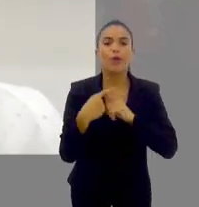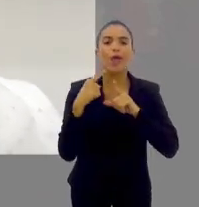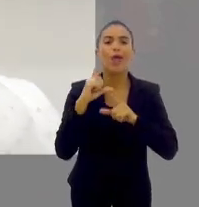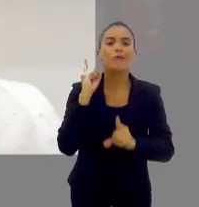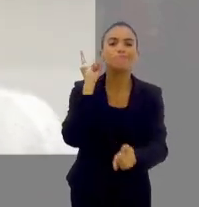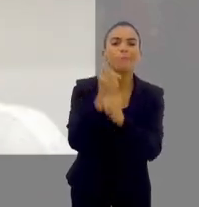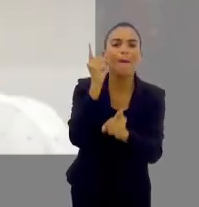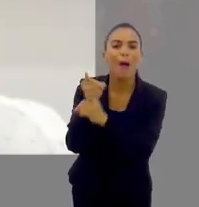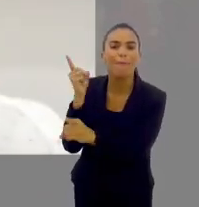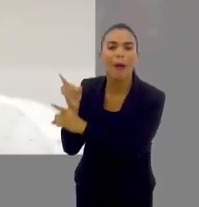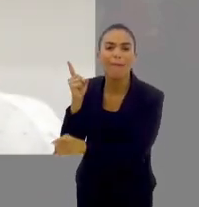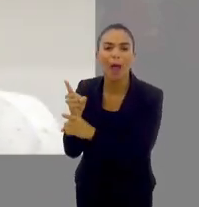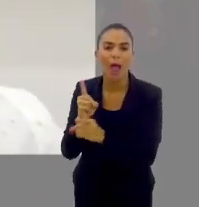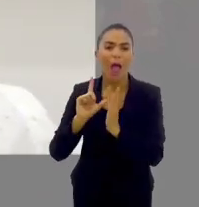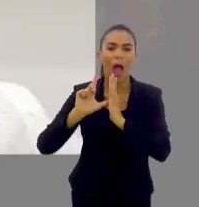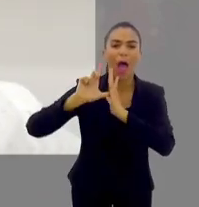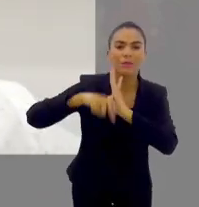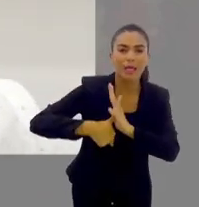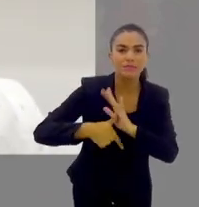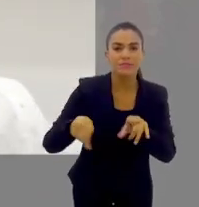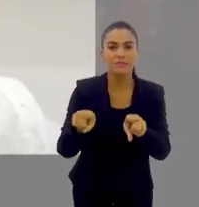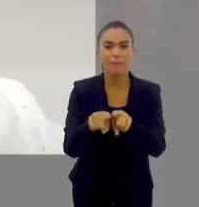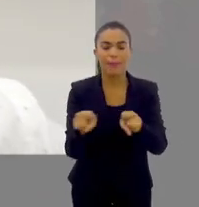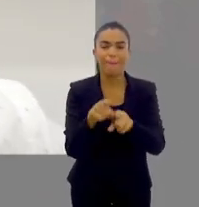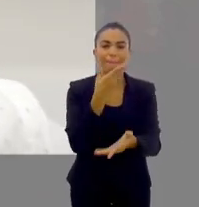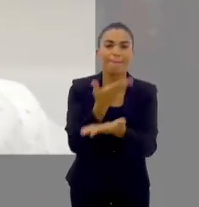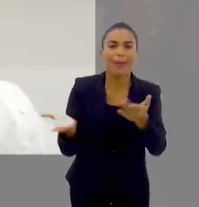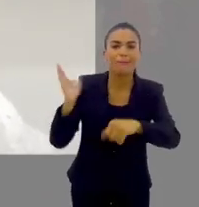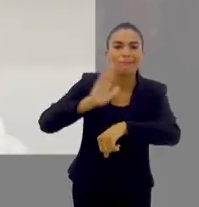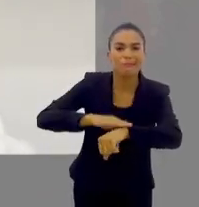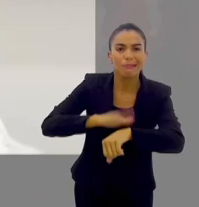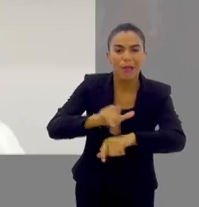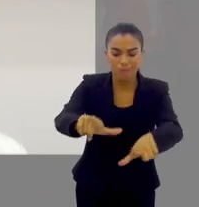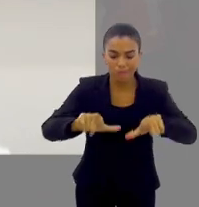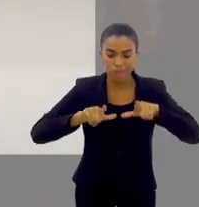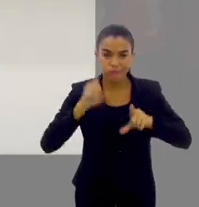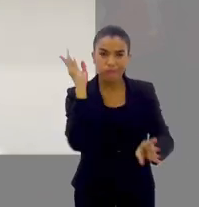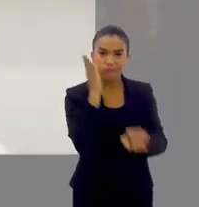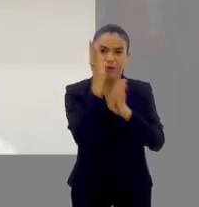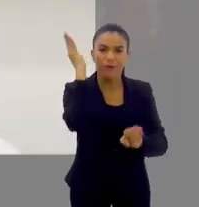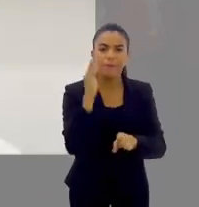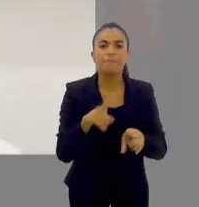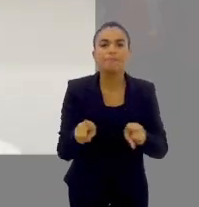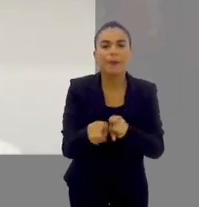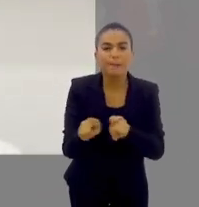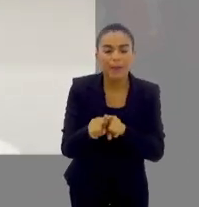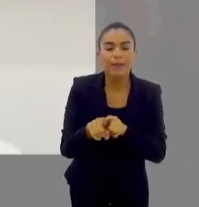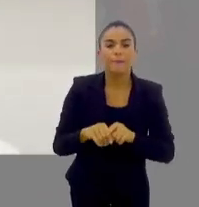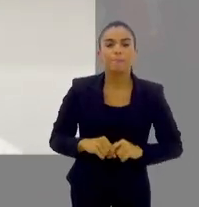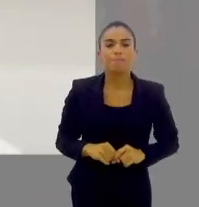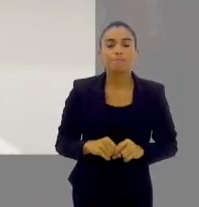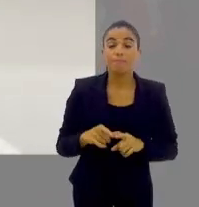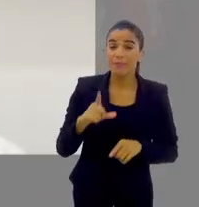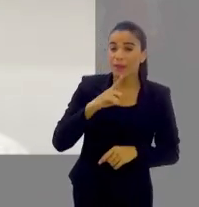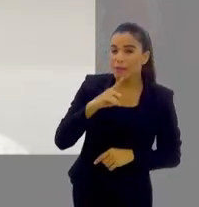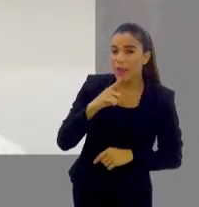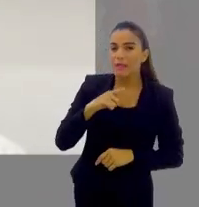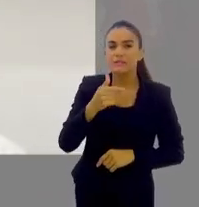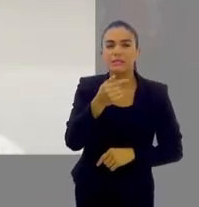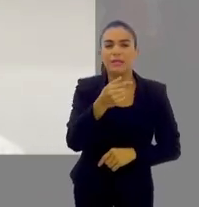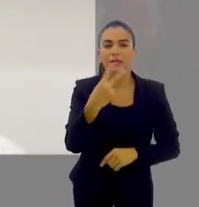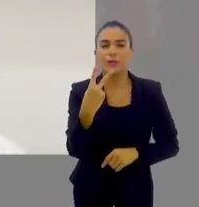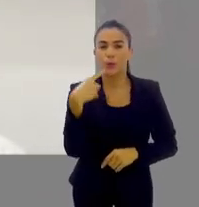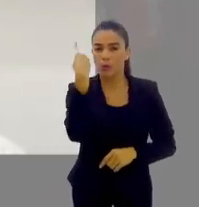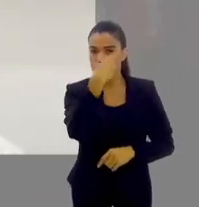tarde, a gente perde o momento ótimo do diagnóstico, que é quando ocorre a defervescência da dengue, ali